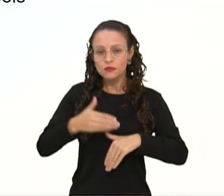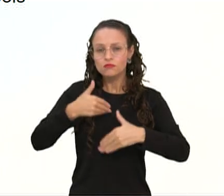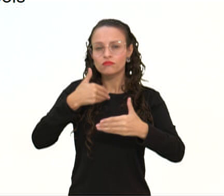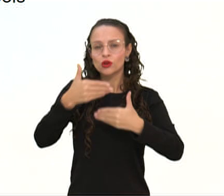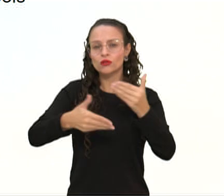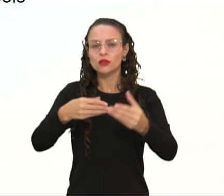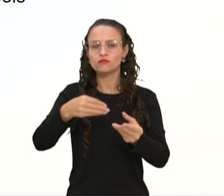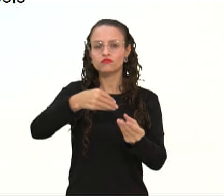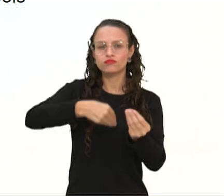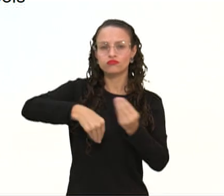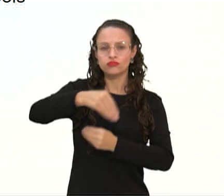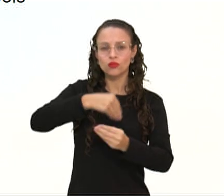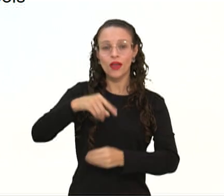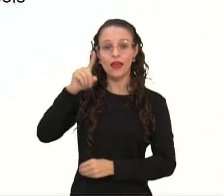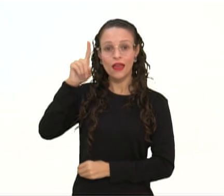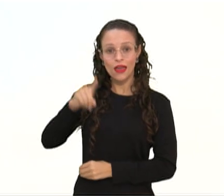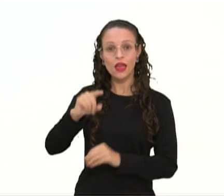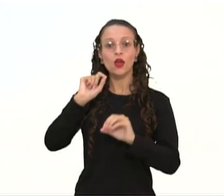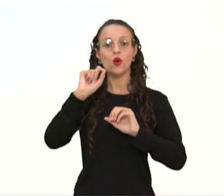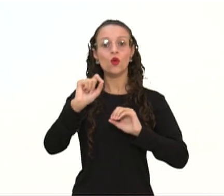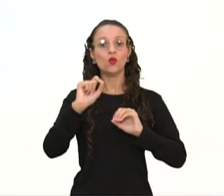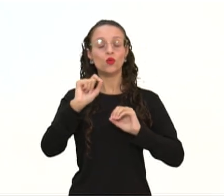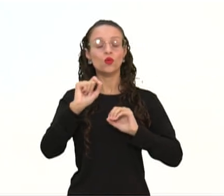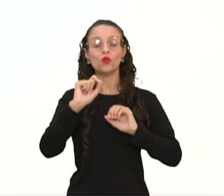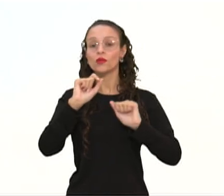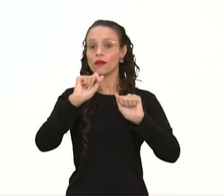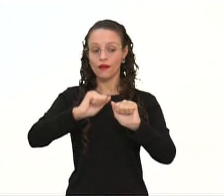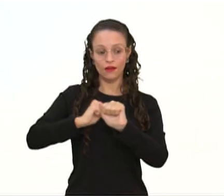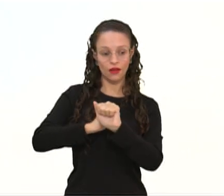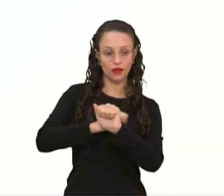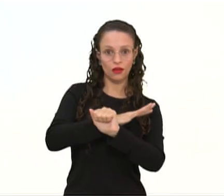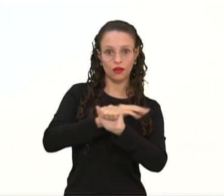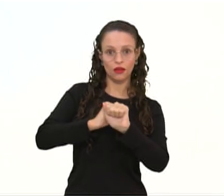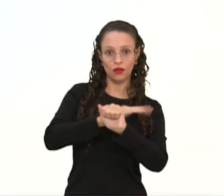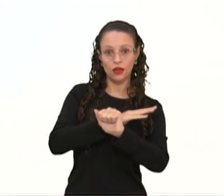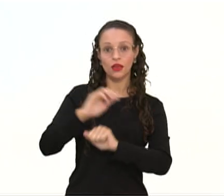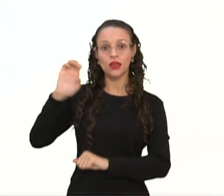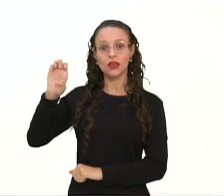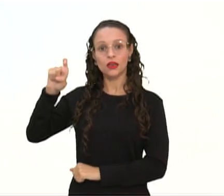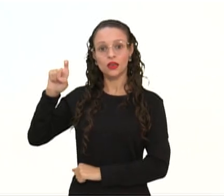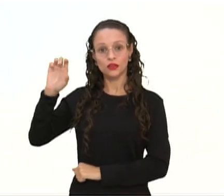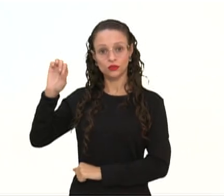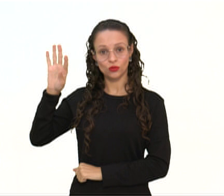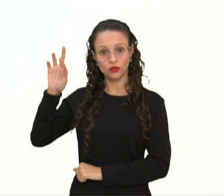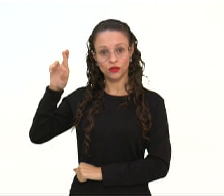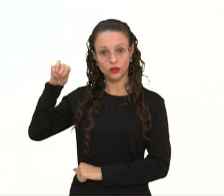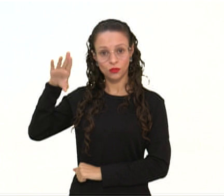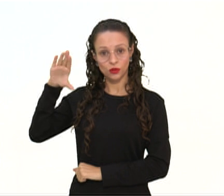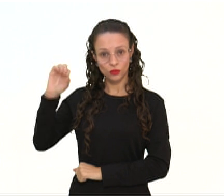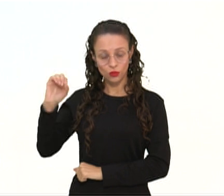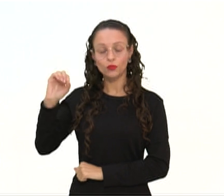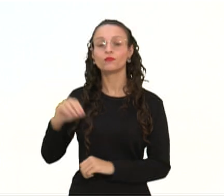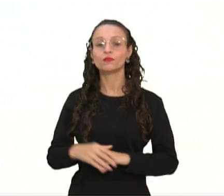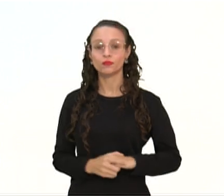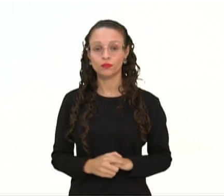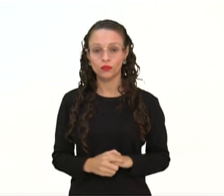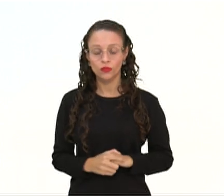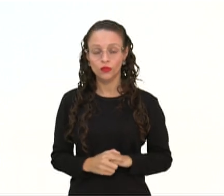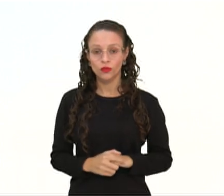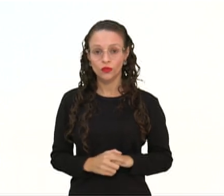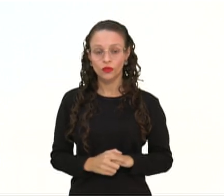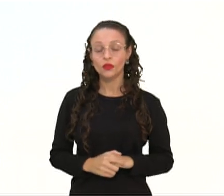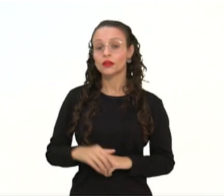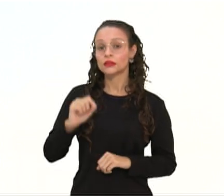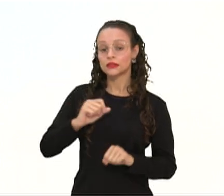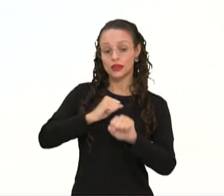é um processo exotérmico, ok? Como que funciona isso aqui, ó? No caso da reação entre ácidos fortes e